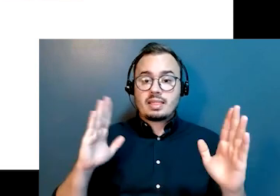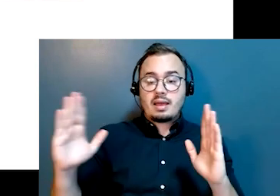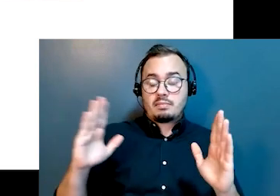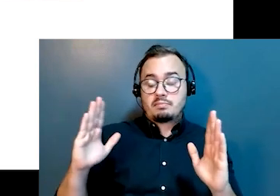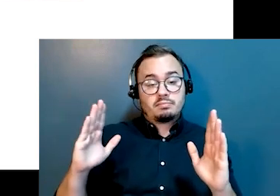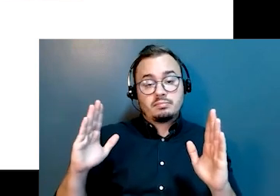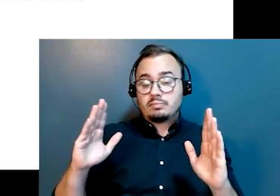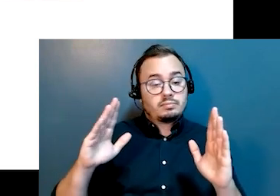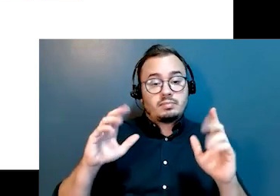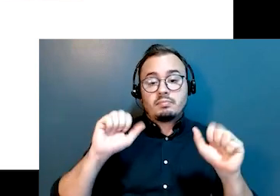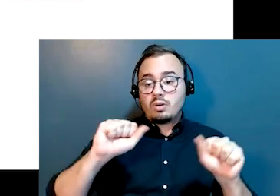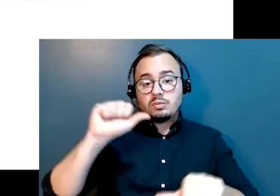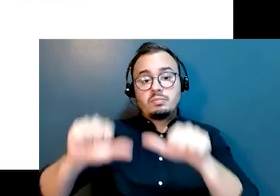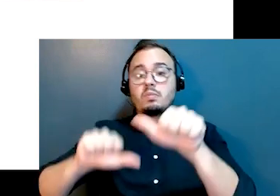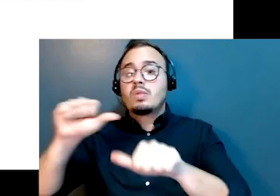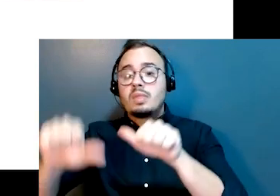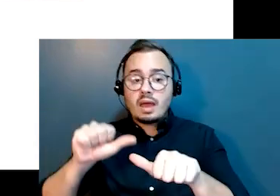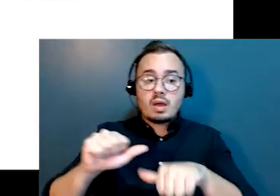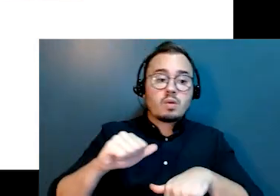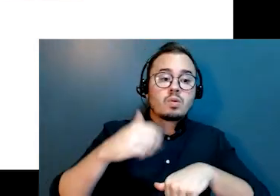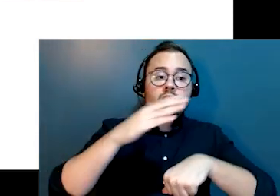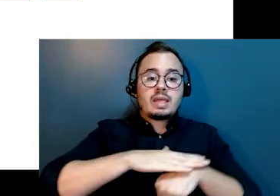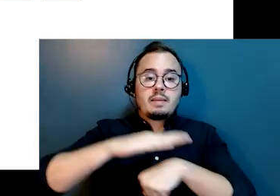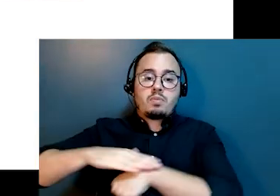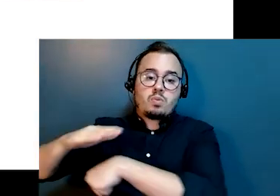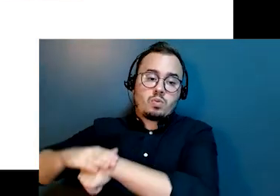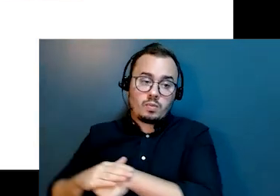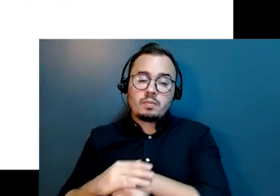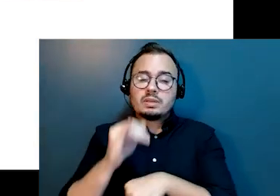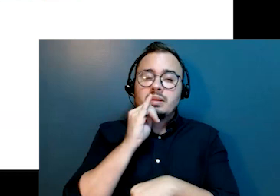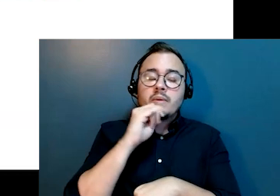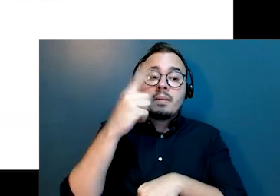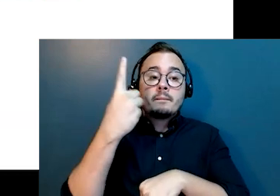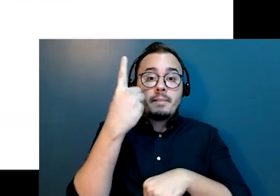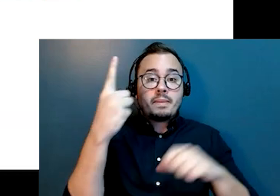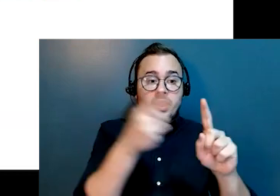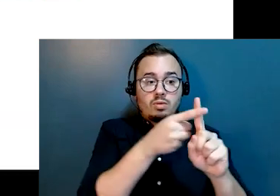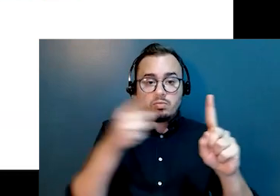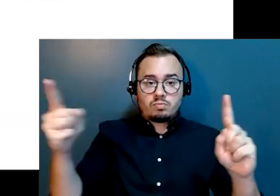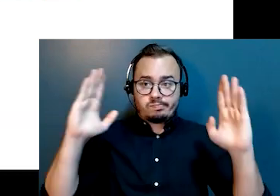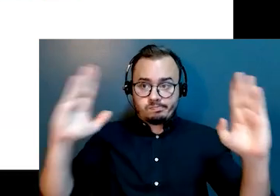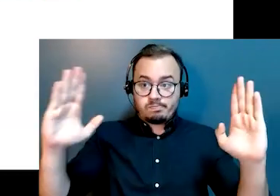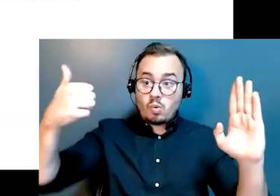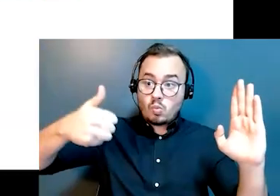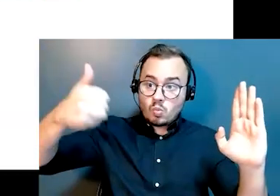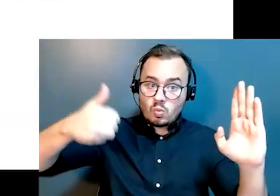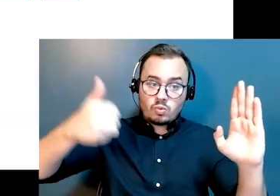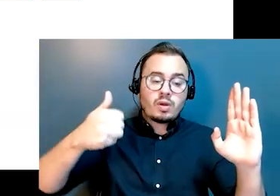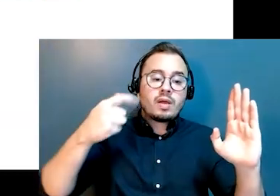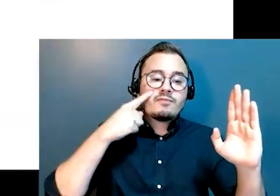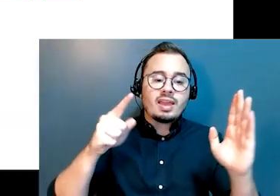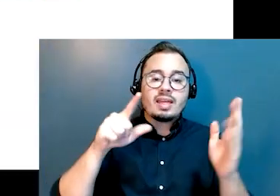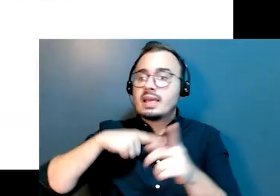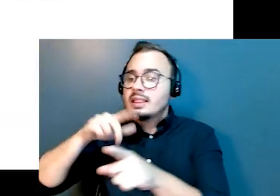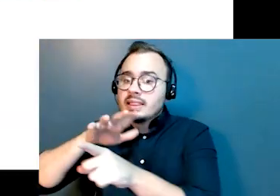esse projeto, e na primeira etapa, a demanda está bem distribuída entre as 3 áreas, né? Então, as